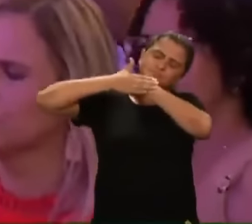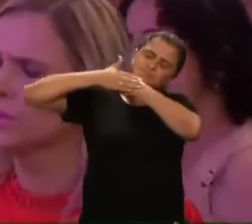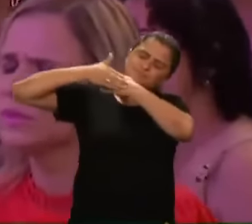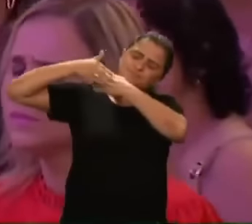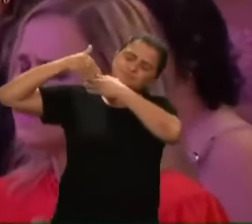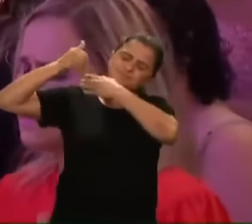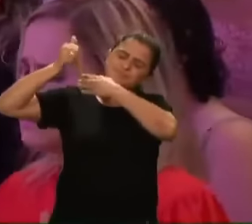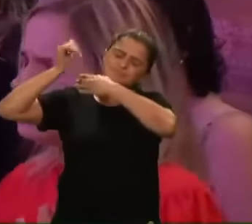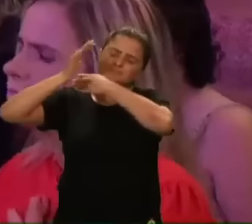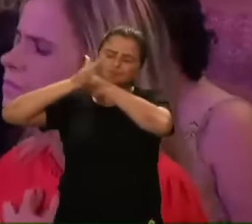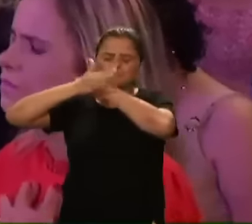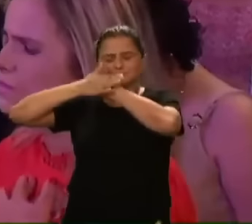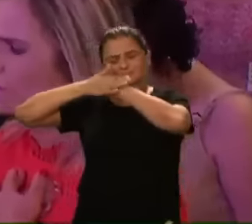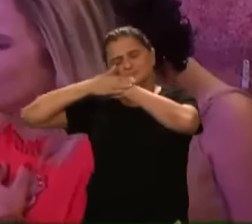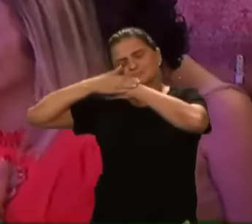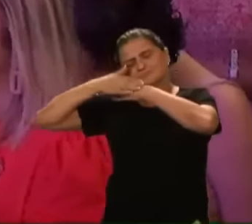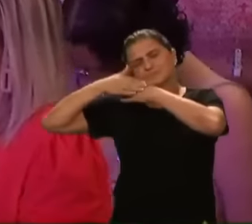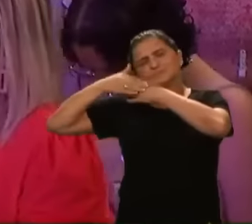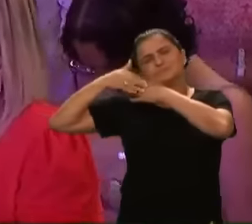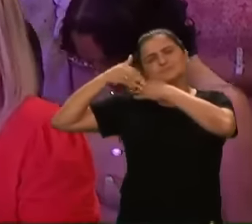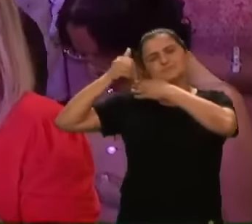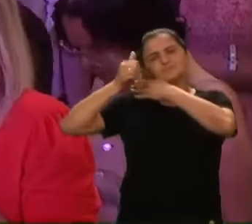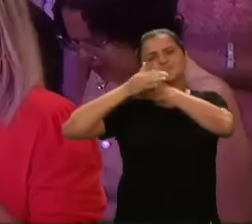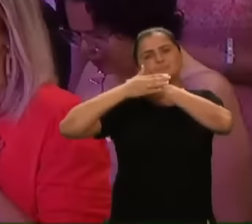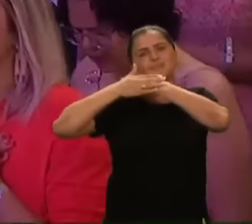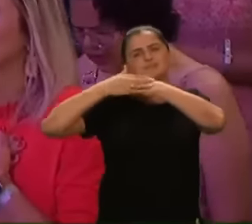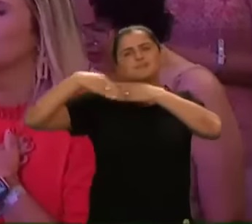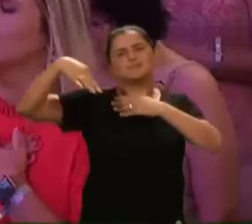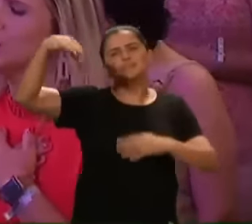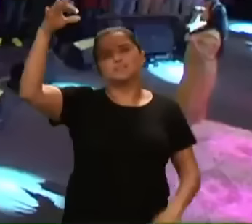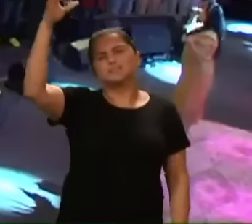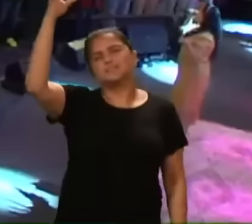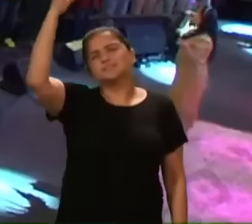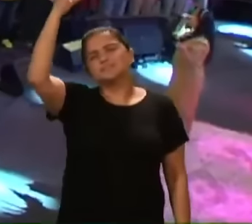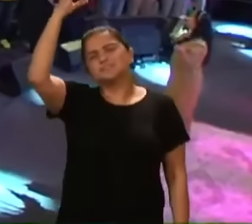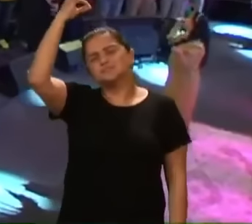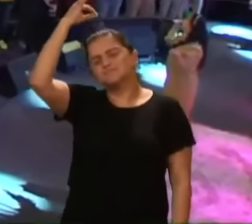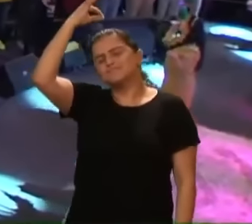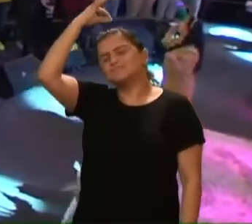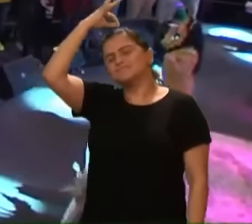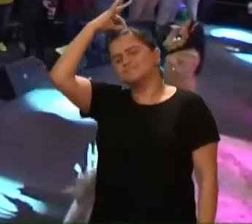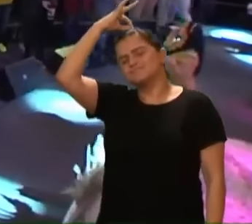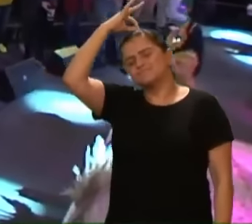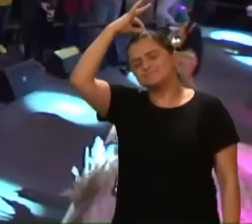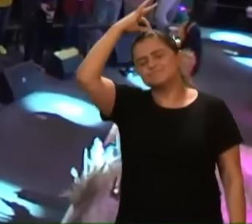consolador, Espírito Santo.